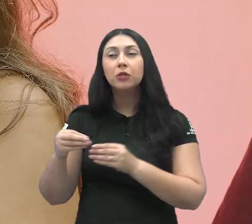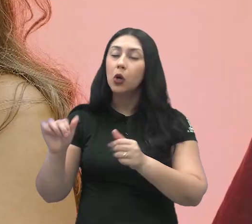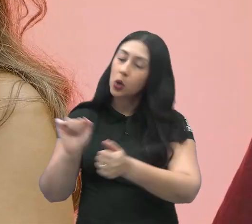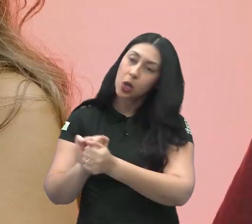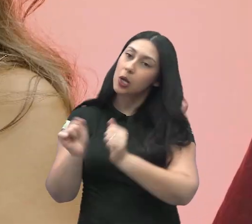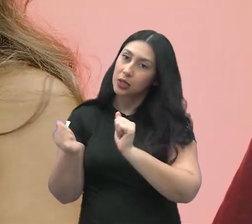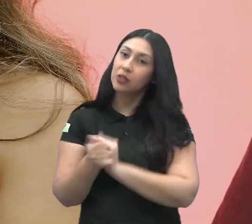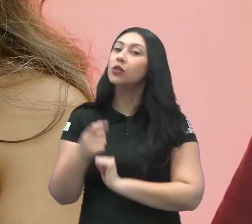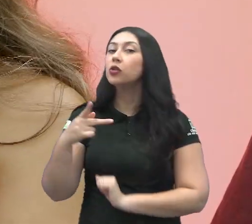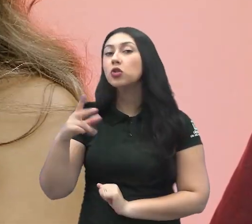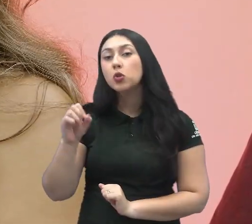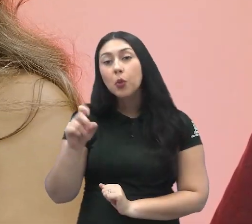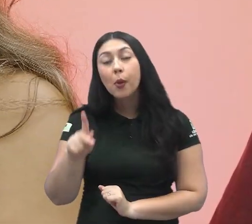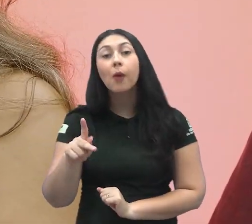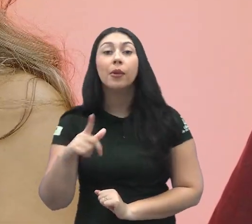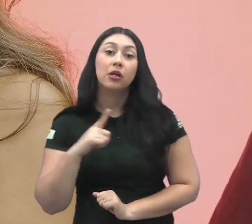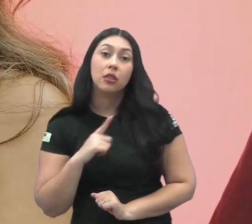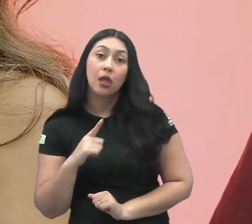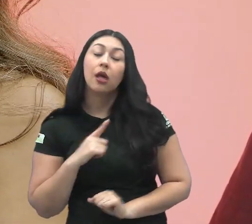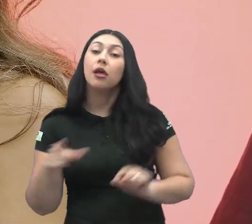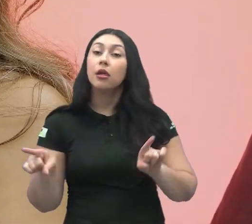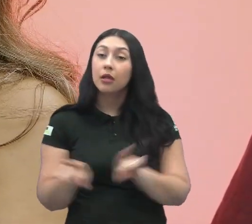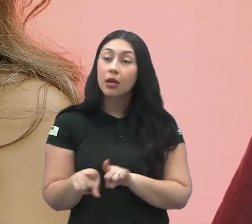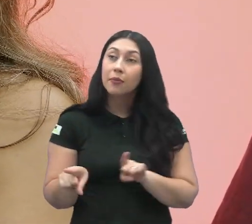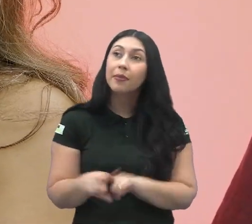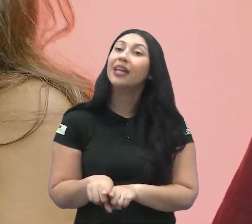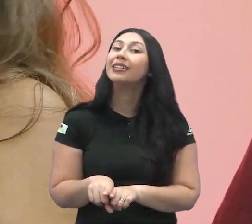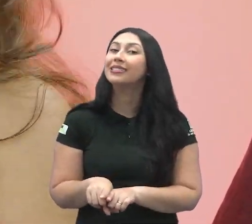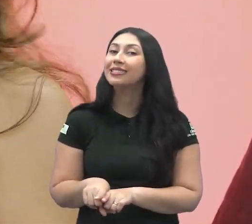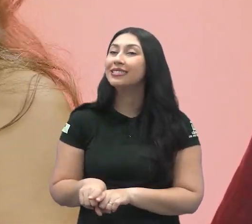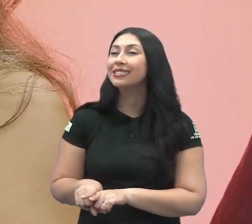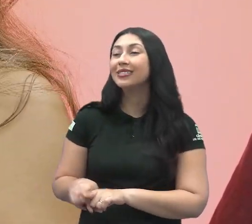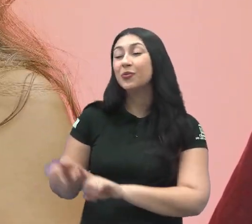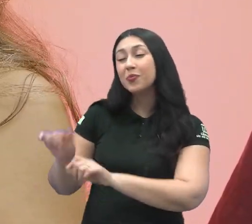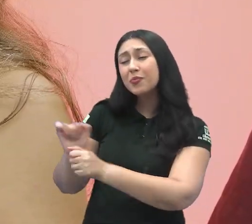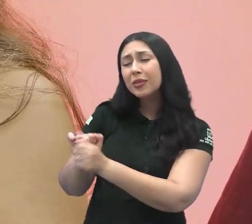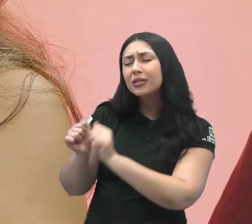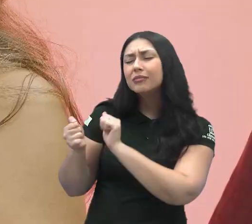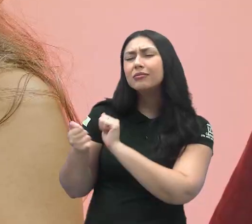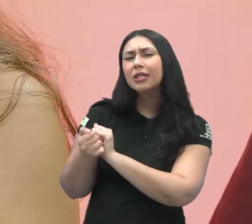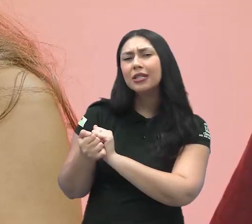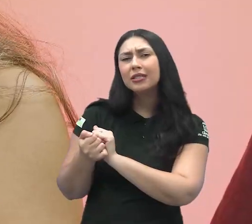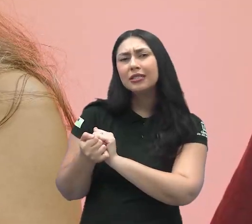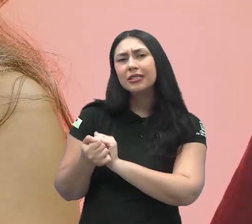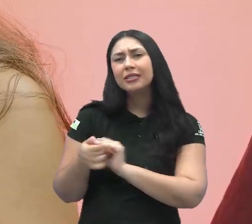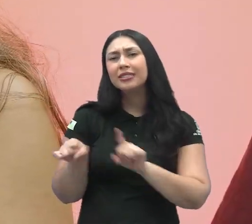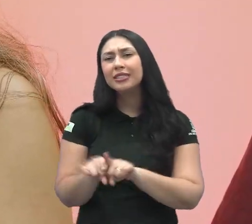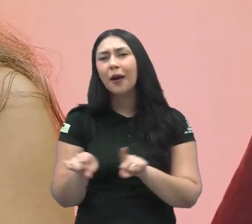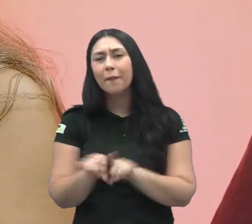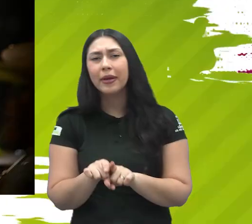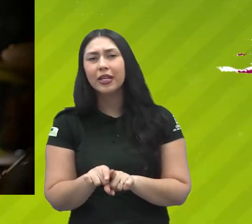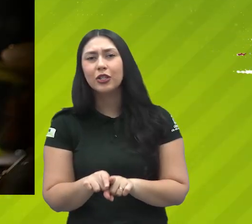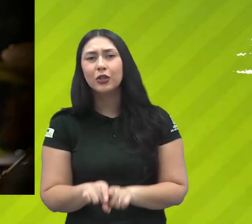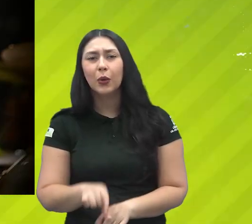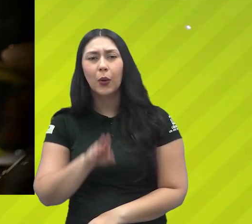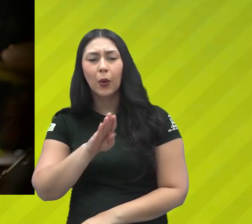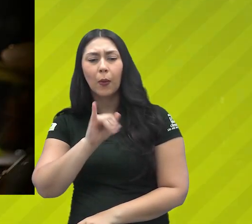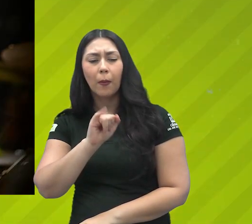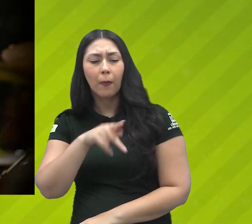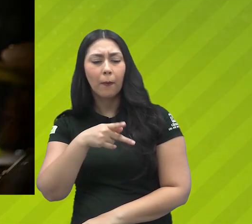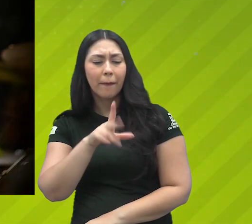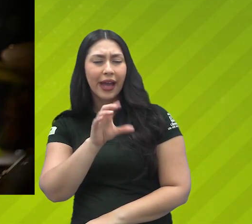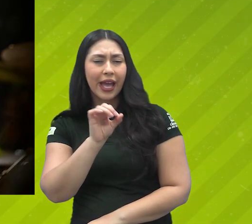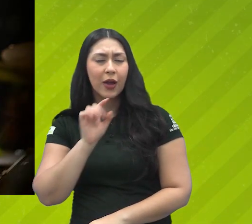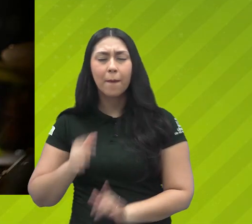os arranjos pop. Tem esse arranjo do álbum que eu falei que eu gostei muito, que eu dei uma inspiração pro Tio Binho, a gente chamaria de Tio Binho, do Avishai